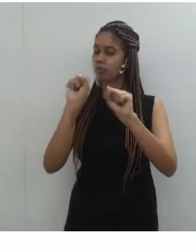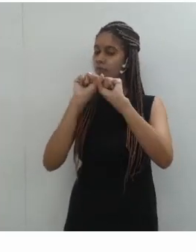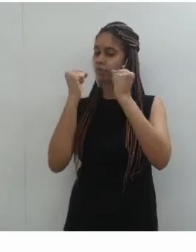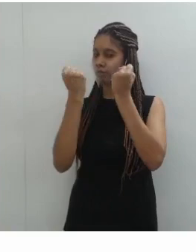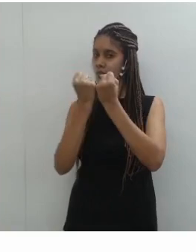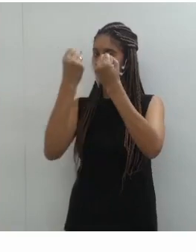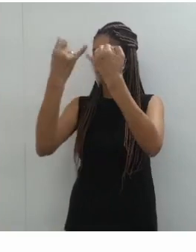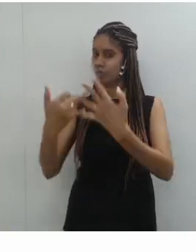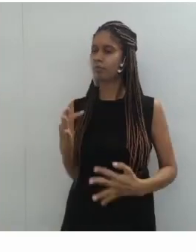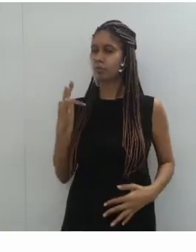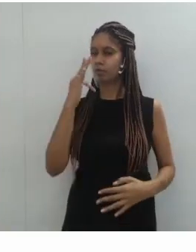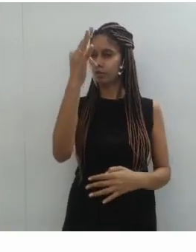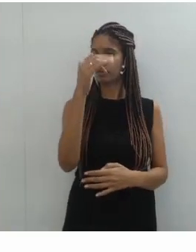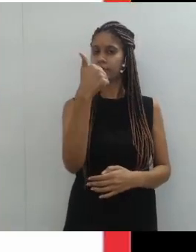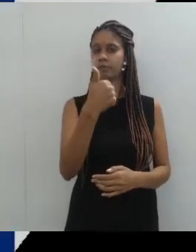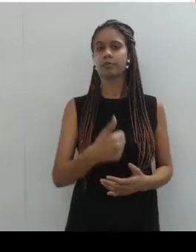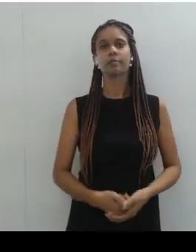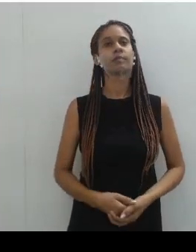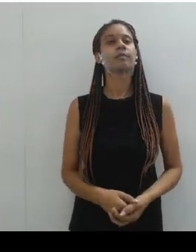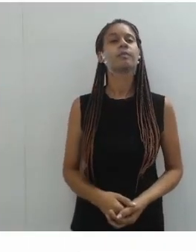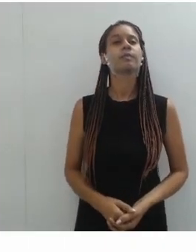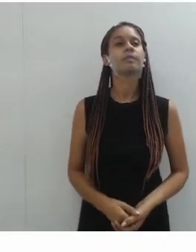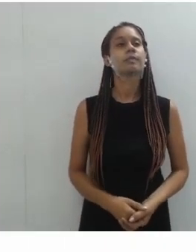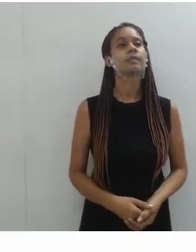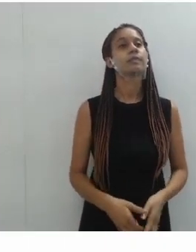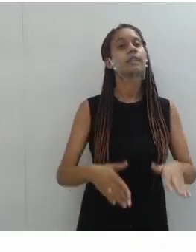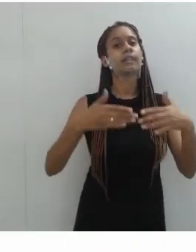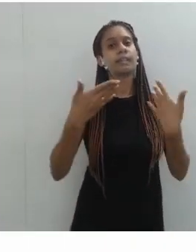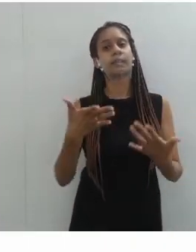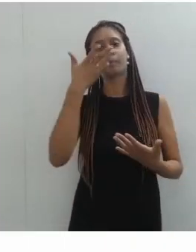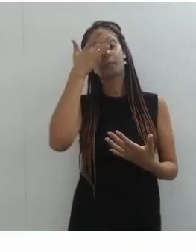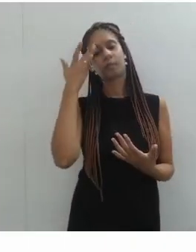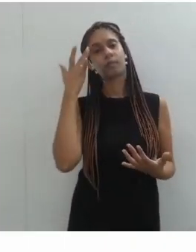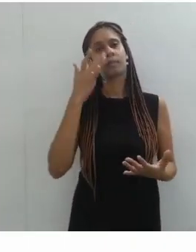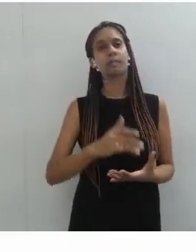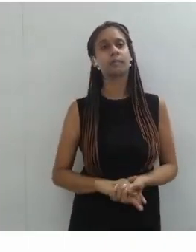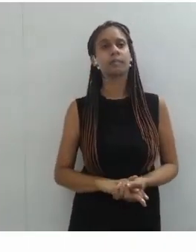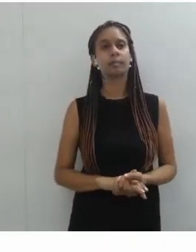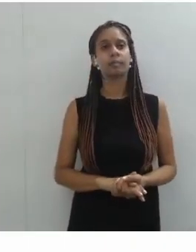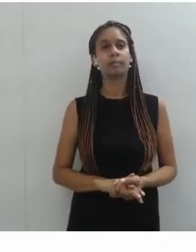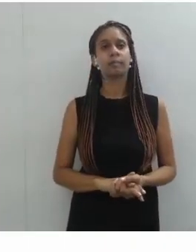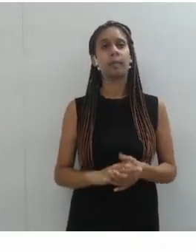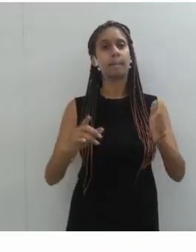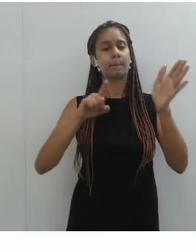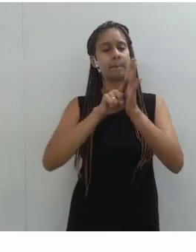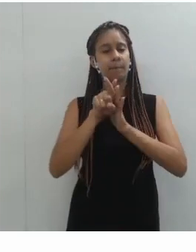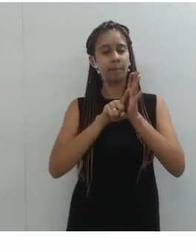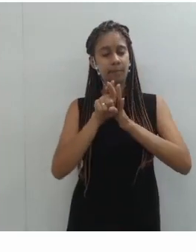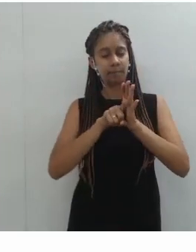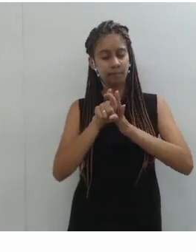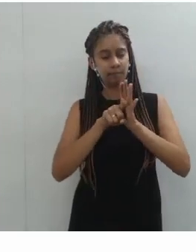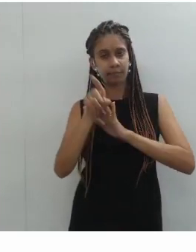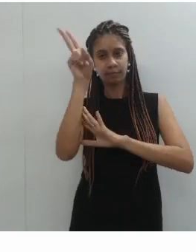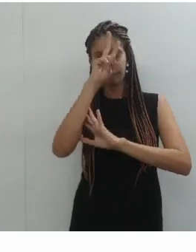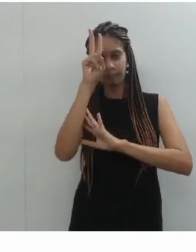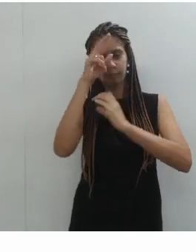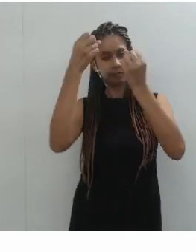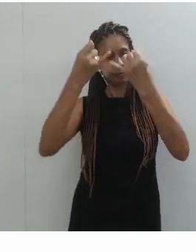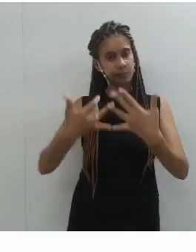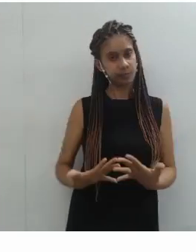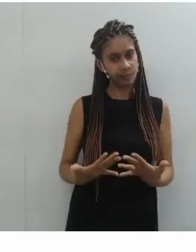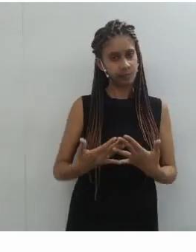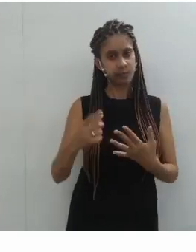tratarem em aulas futuras. Bacana? Então, gente, olha, para investigar, explicar